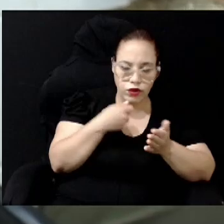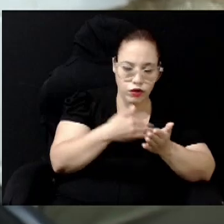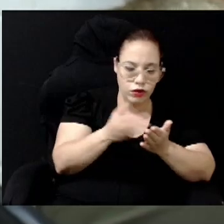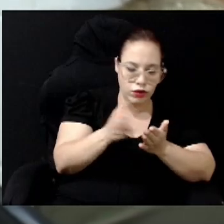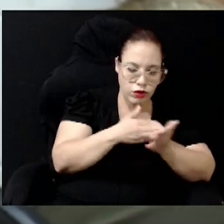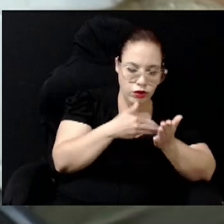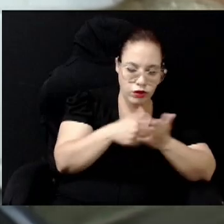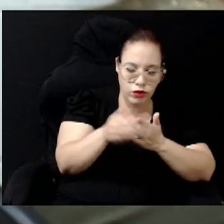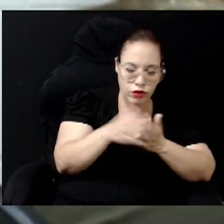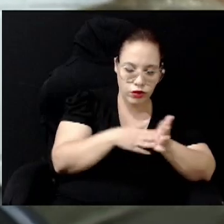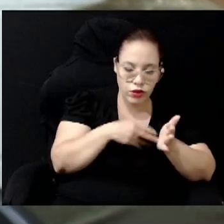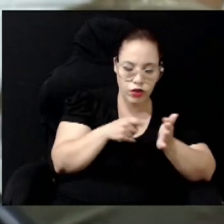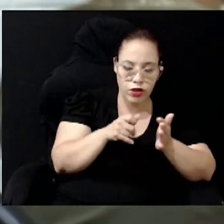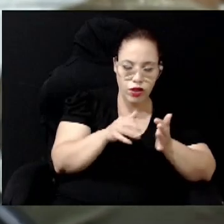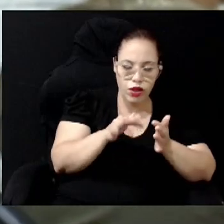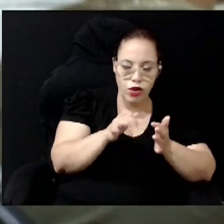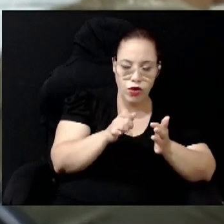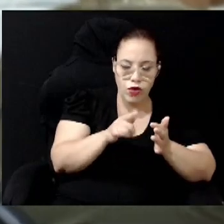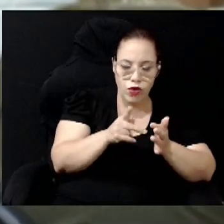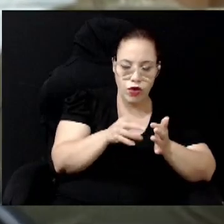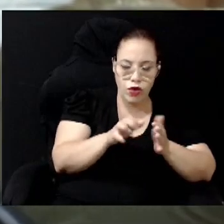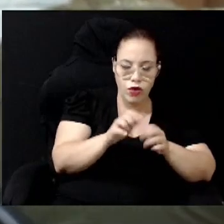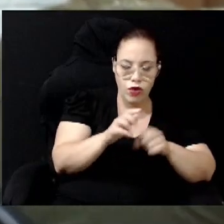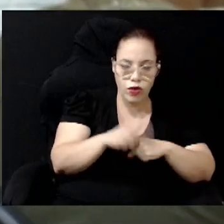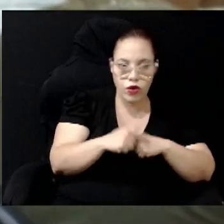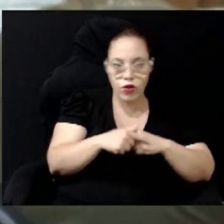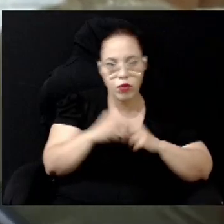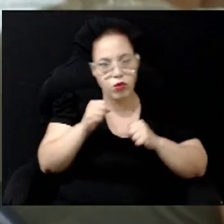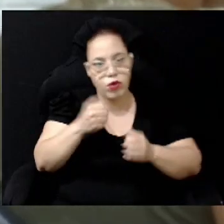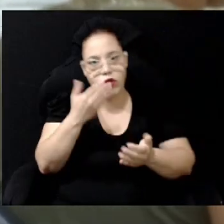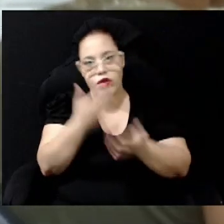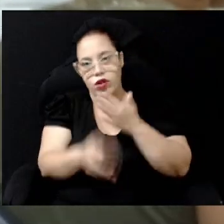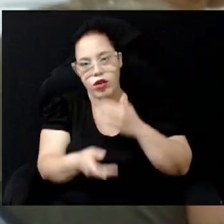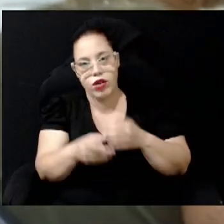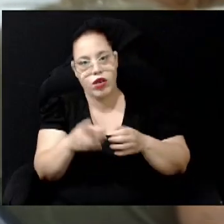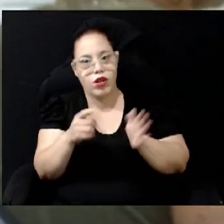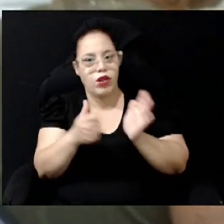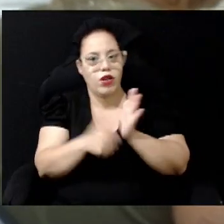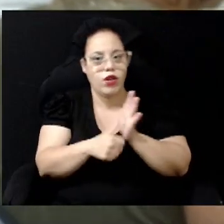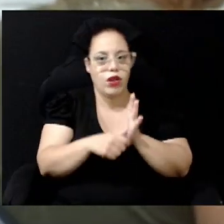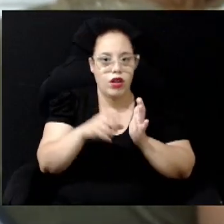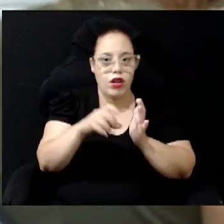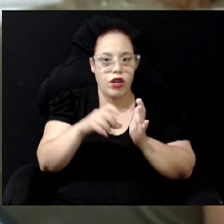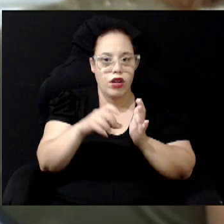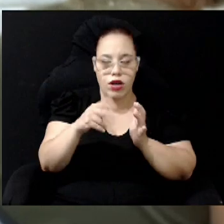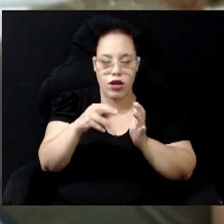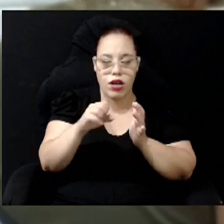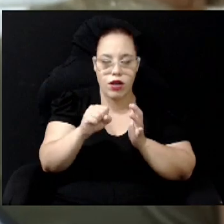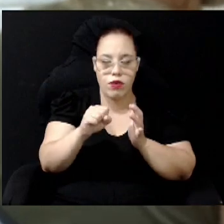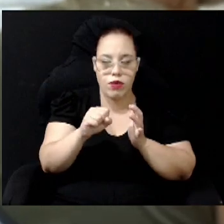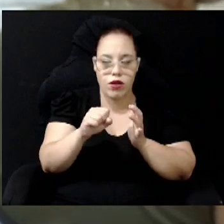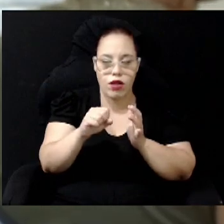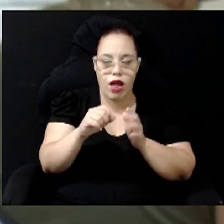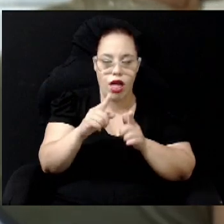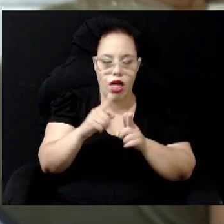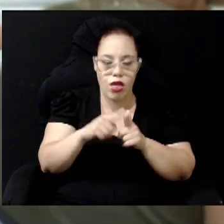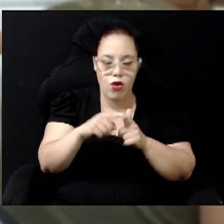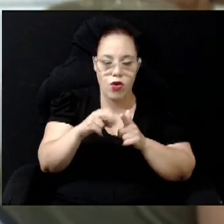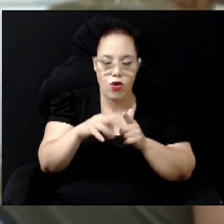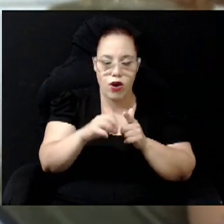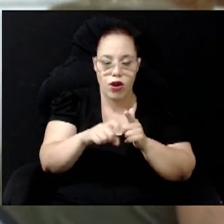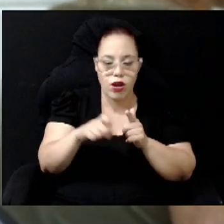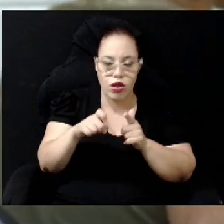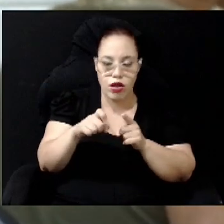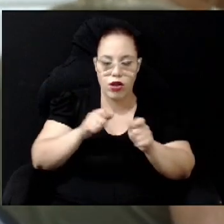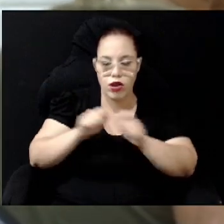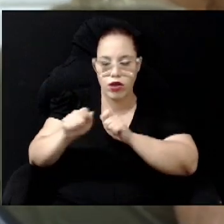folha a folha, tira tudo que pode estragar o documento, desde um clipes de metal a um durex. Aí a gente organiza